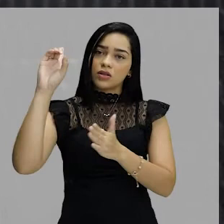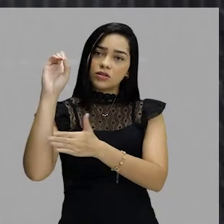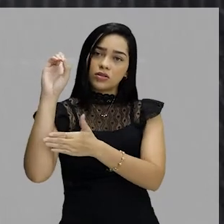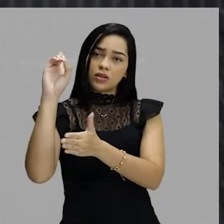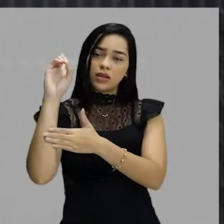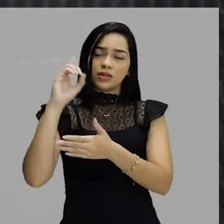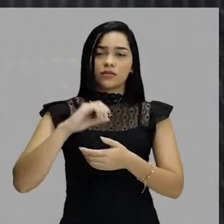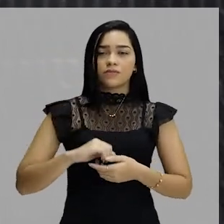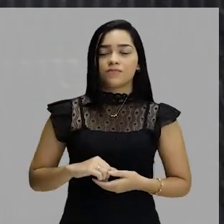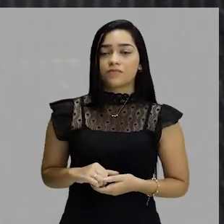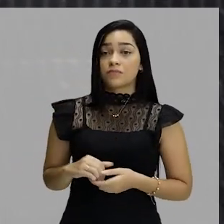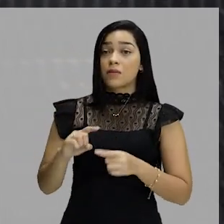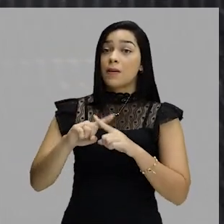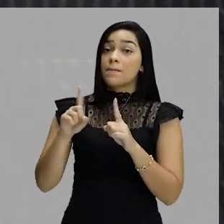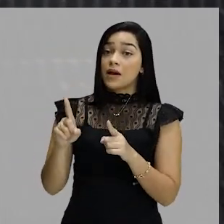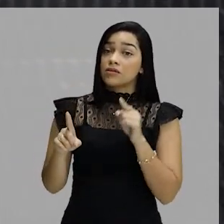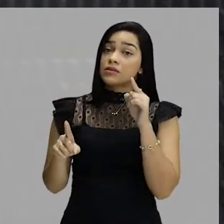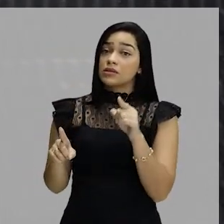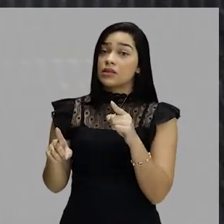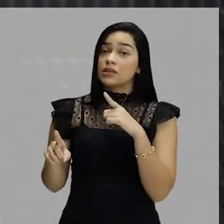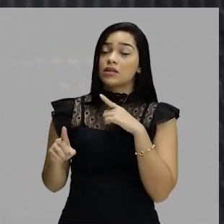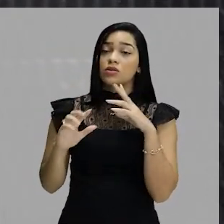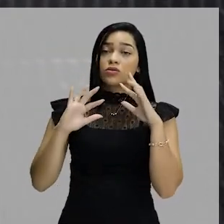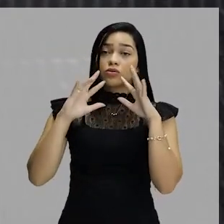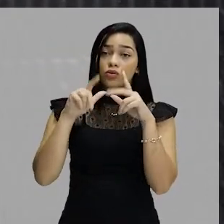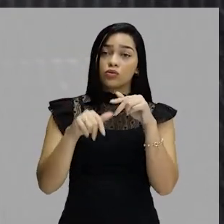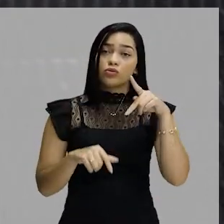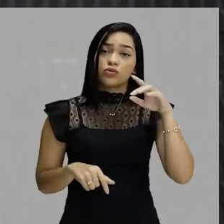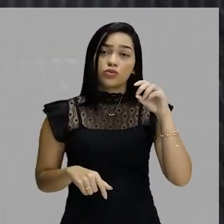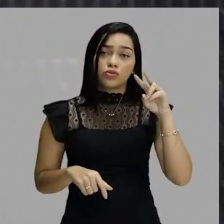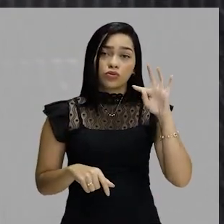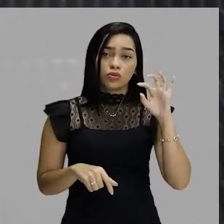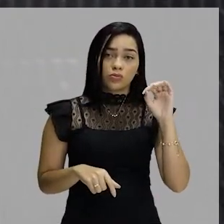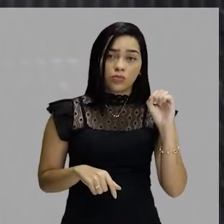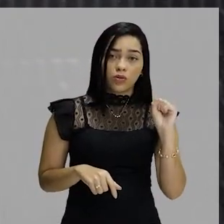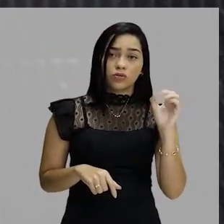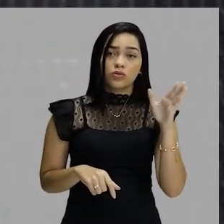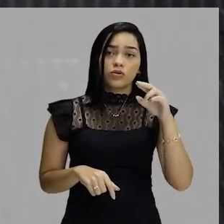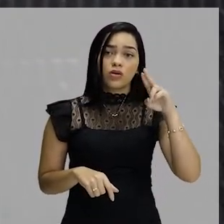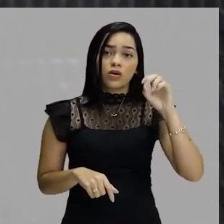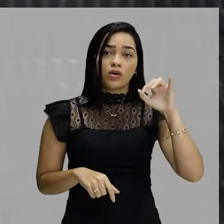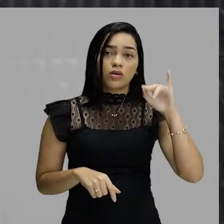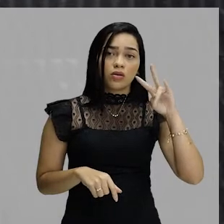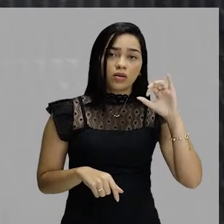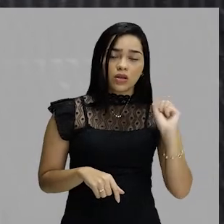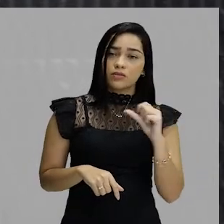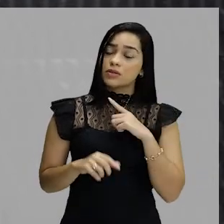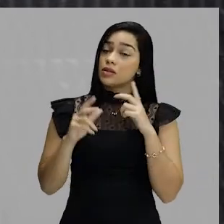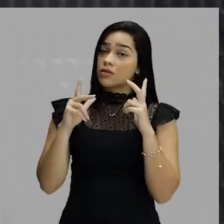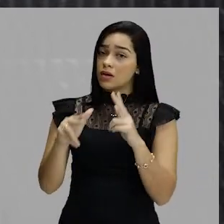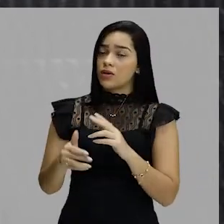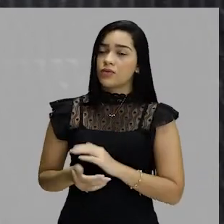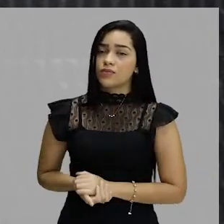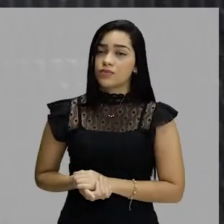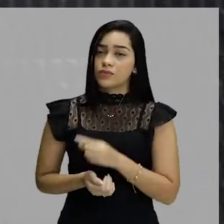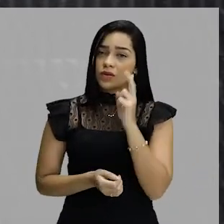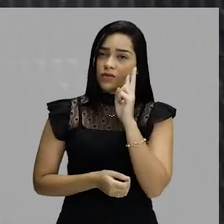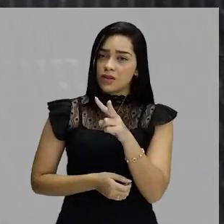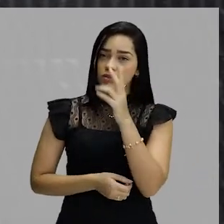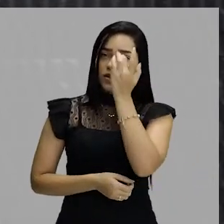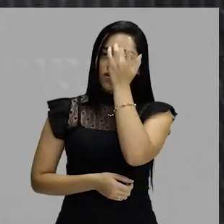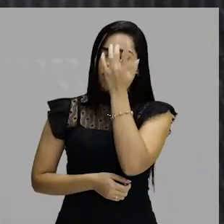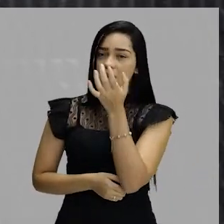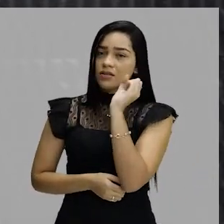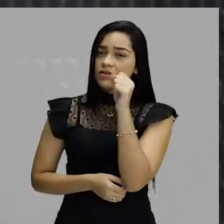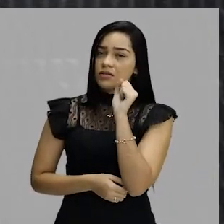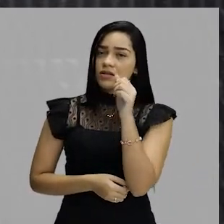direita. Tá? Mas quando você coloca os pontos notáveis, isso vai se encaixar perfeitamente. Então, veja como é fácil,